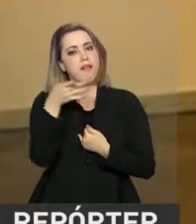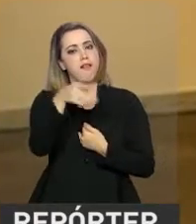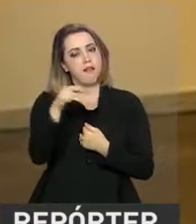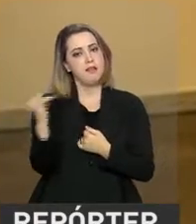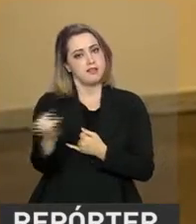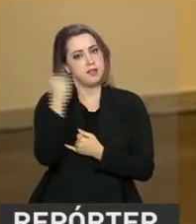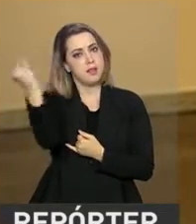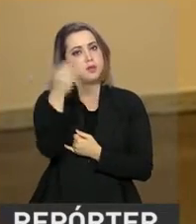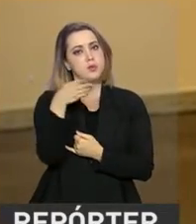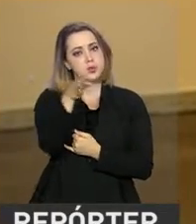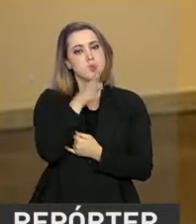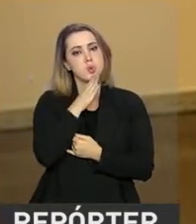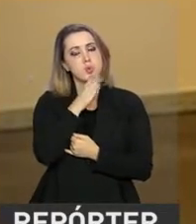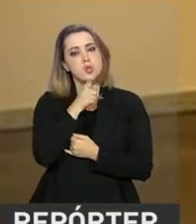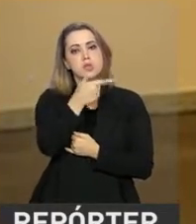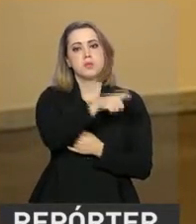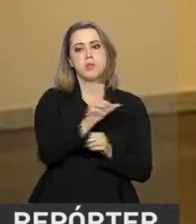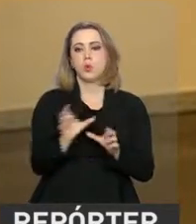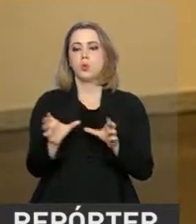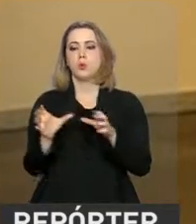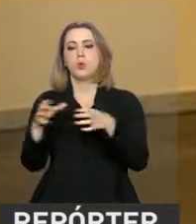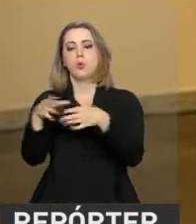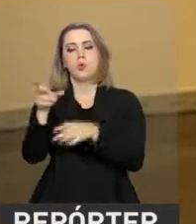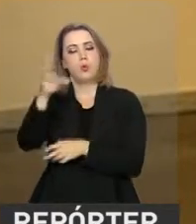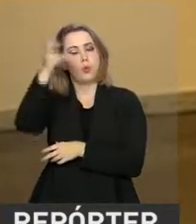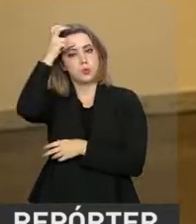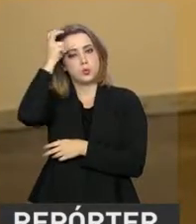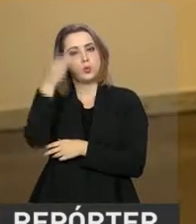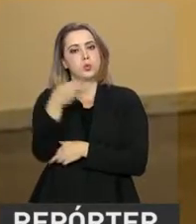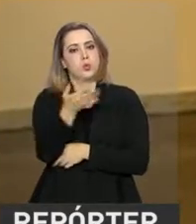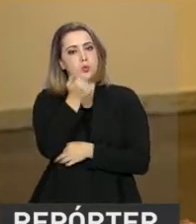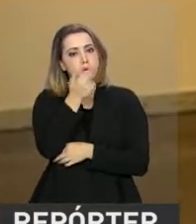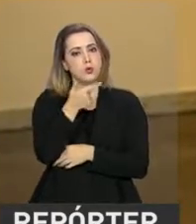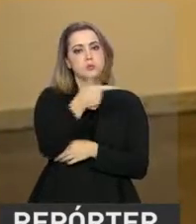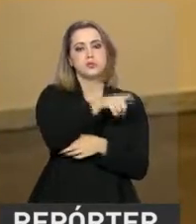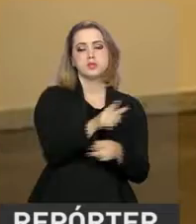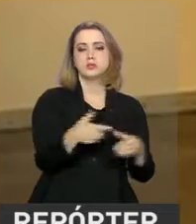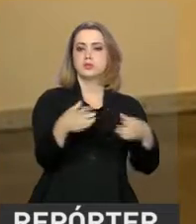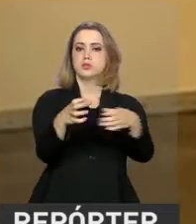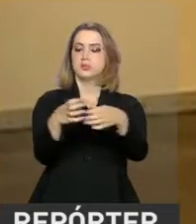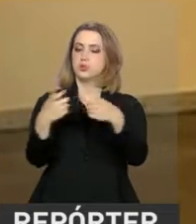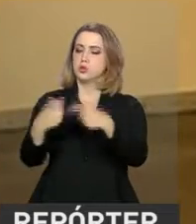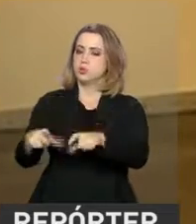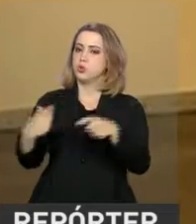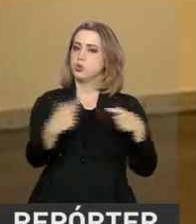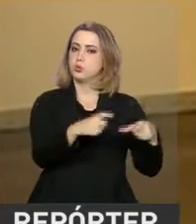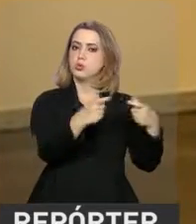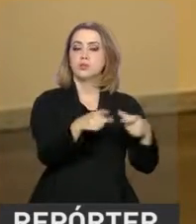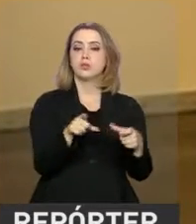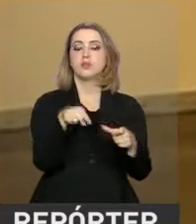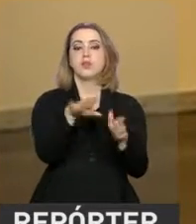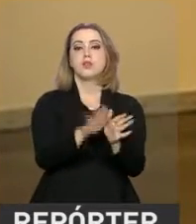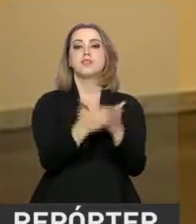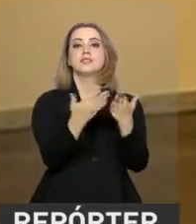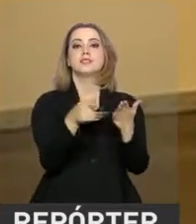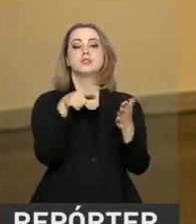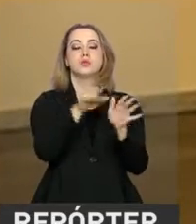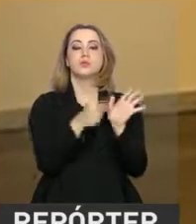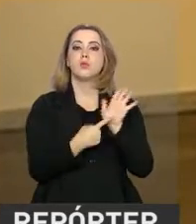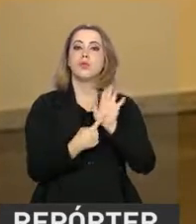ele também conhecer outras culturas conhecer a gastronomia de outros locais e marche levar nesse direcionamento